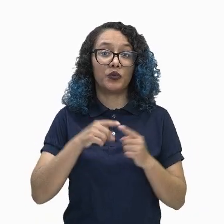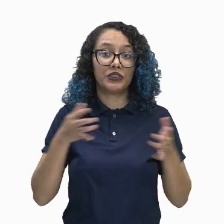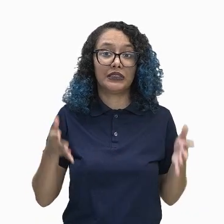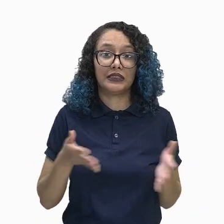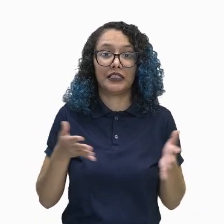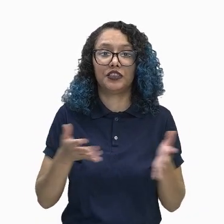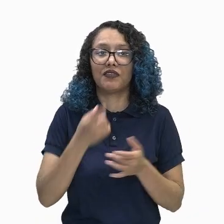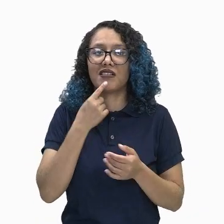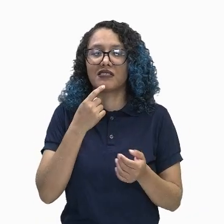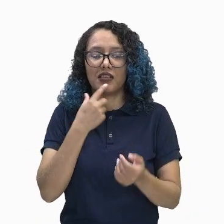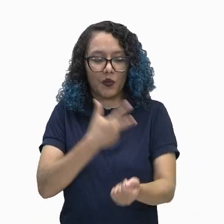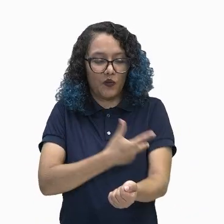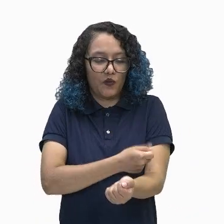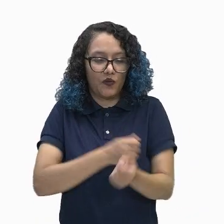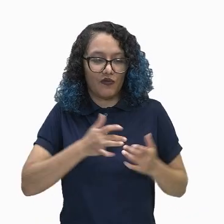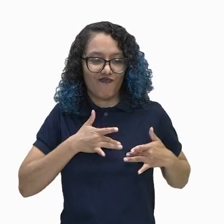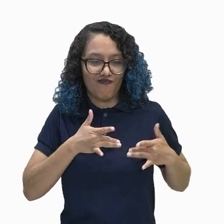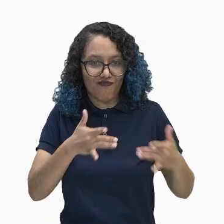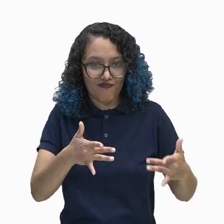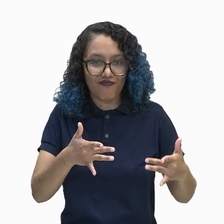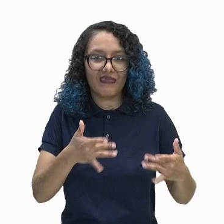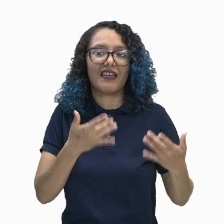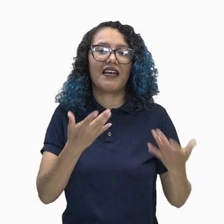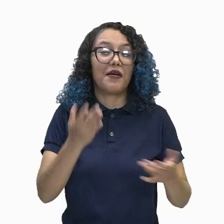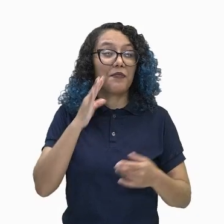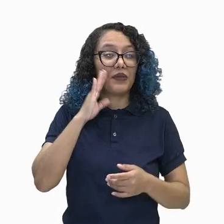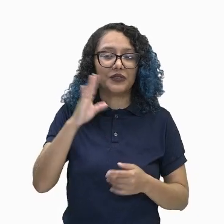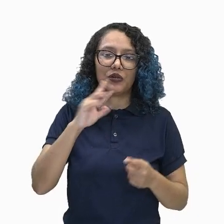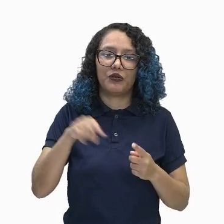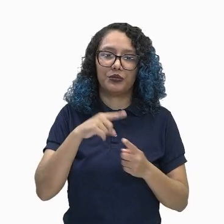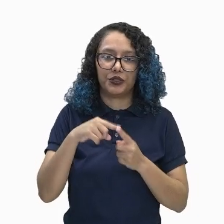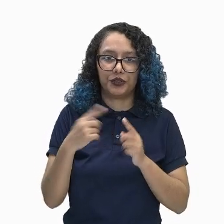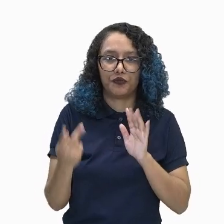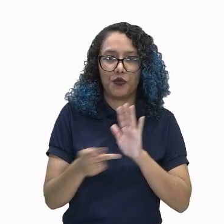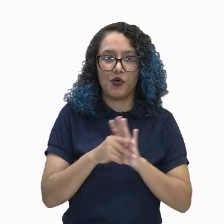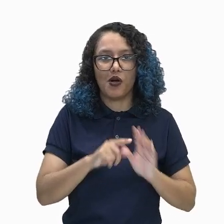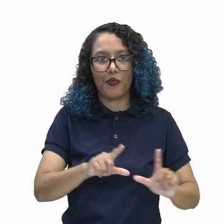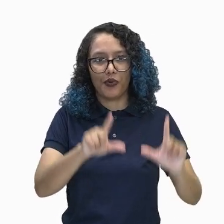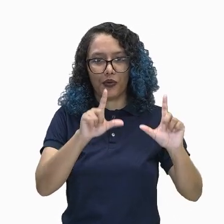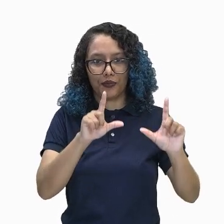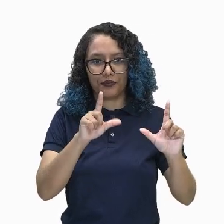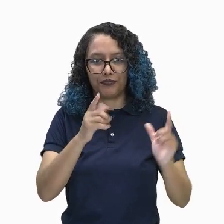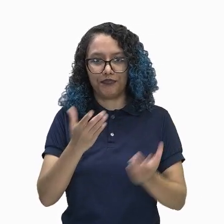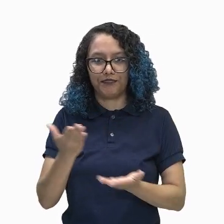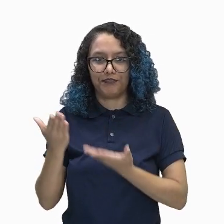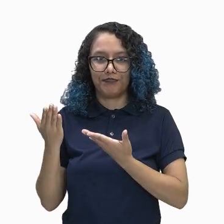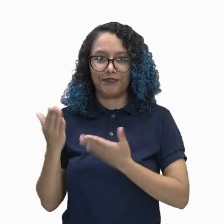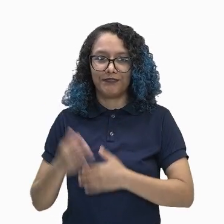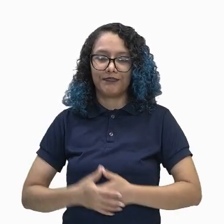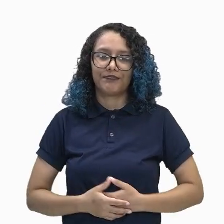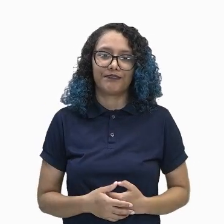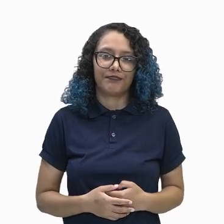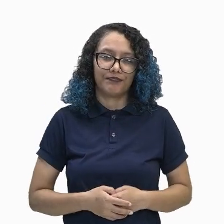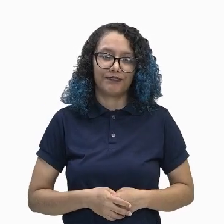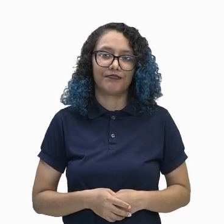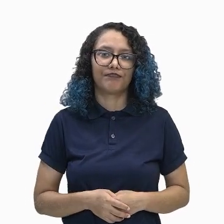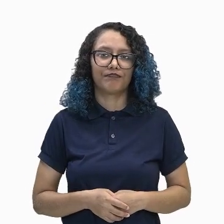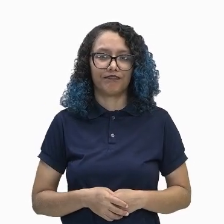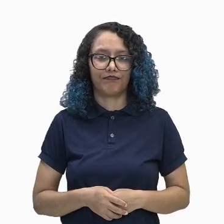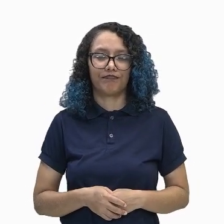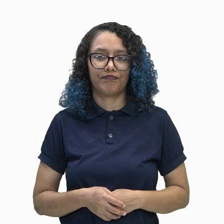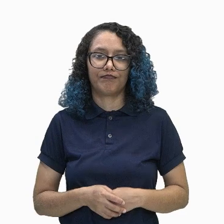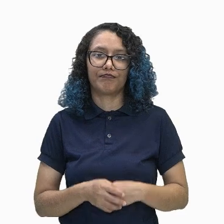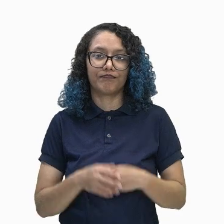a doação de sangue. Essa é a principal finalidade desse cartaz. Doe sangue, você pode.